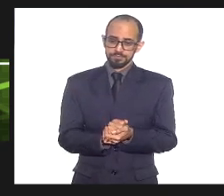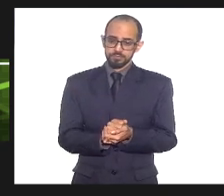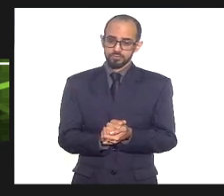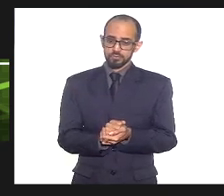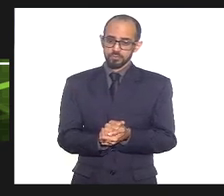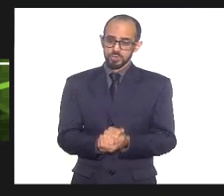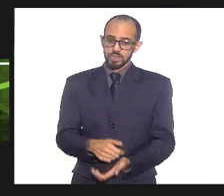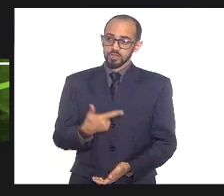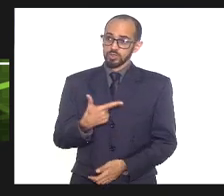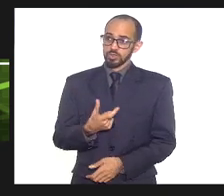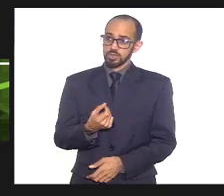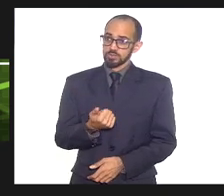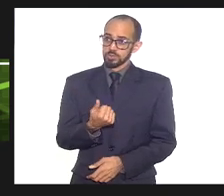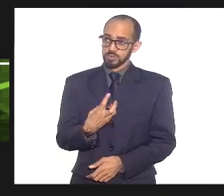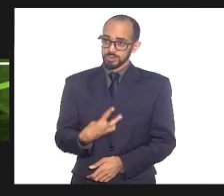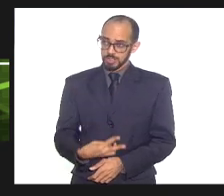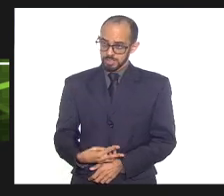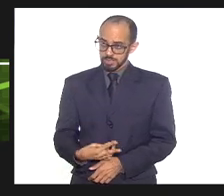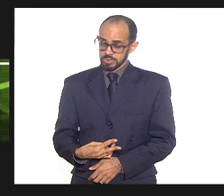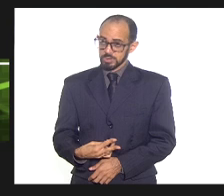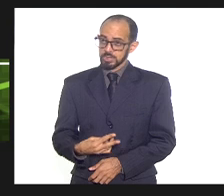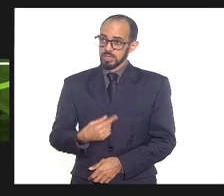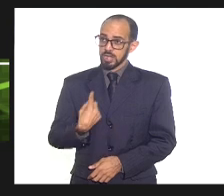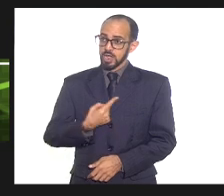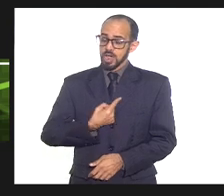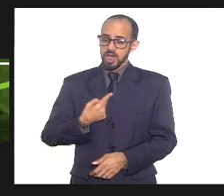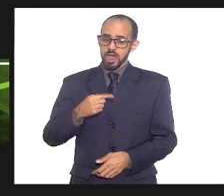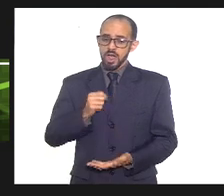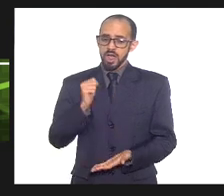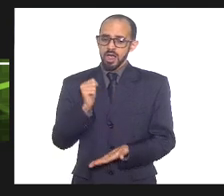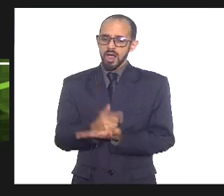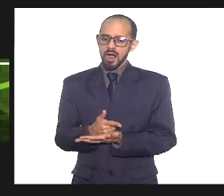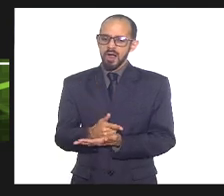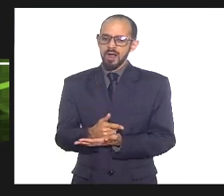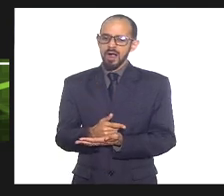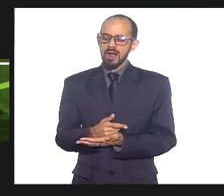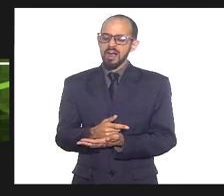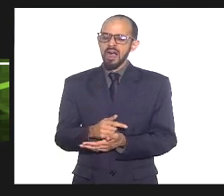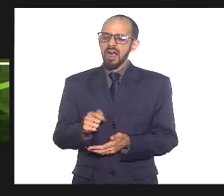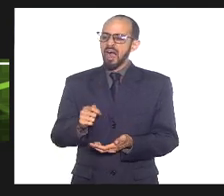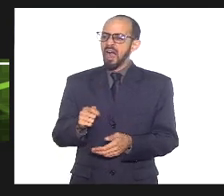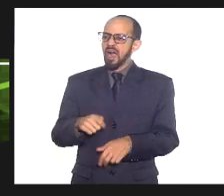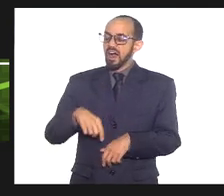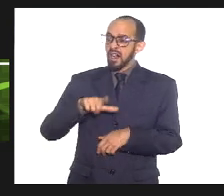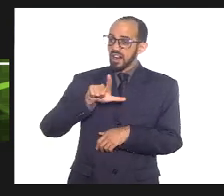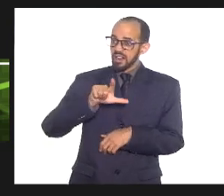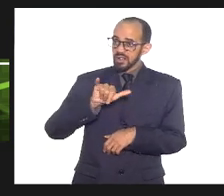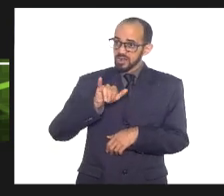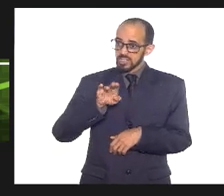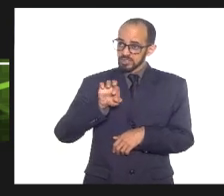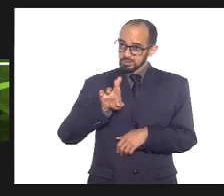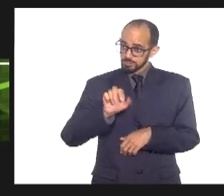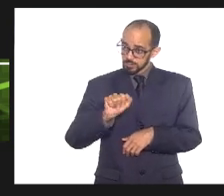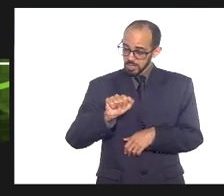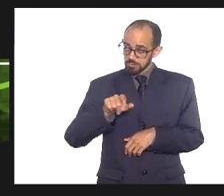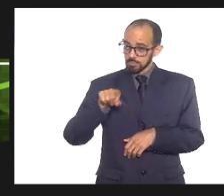em 2013, nós adquirimos, foi a participação em Libra, mas ali é